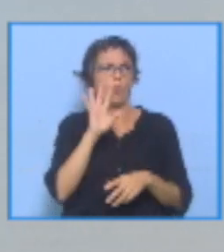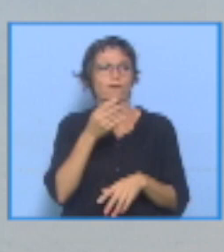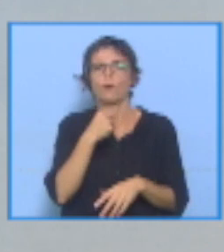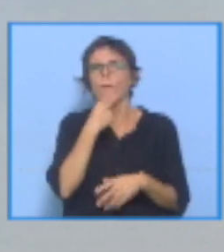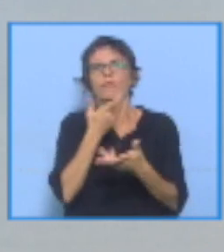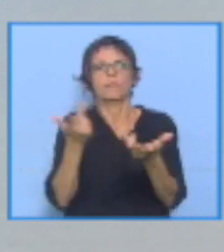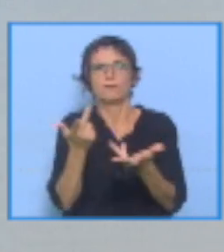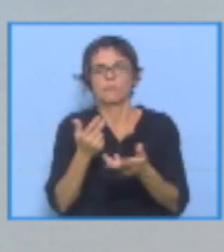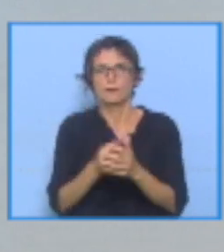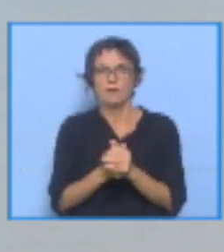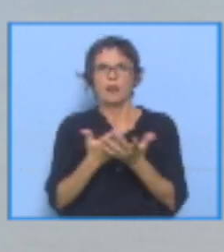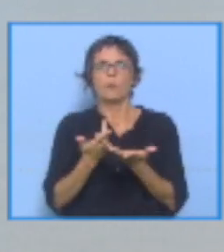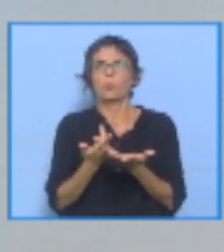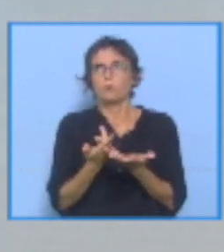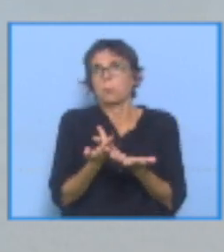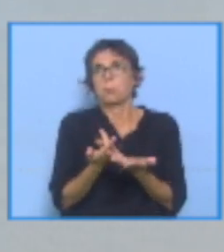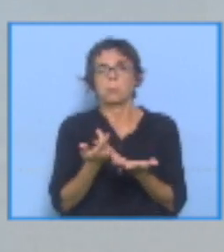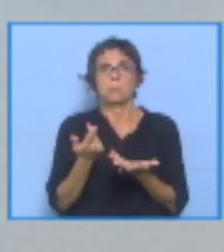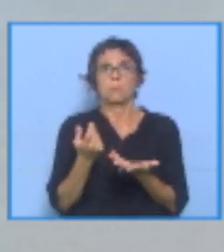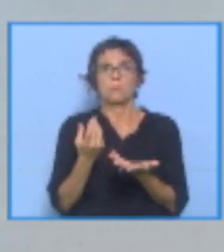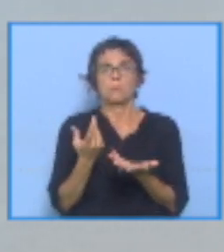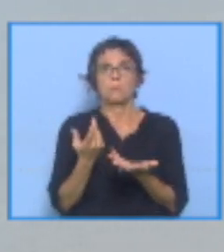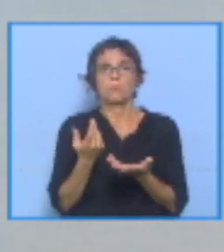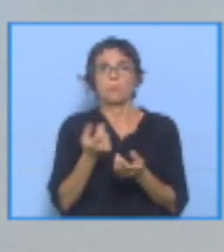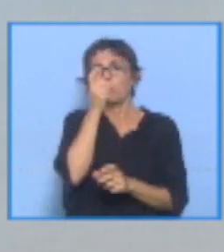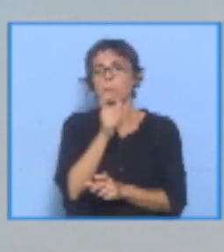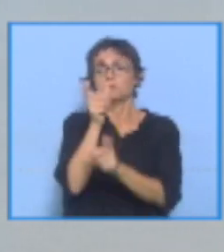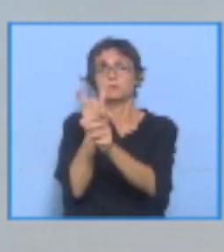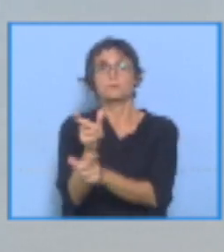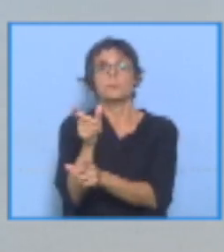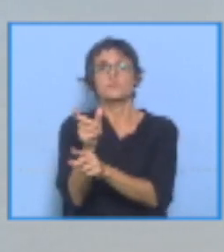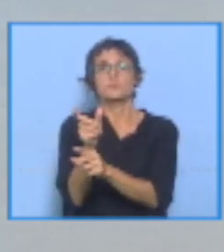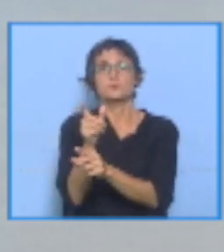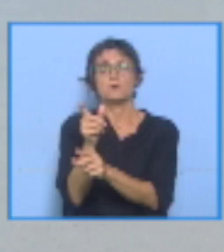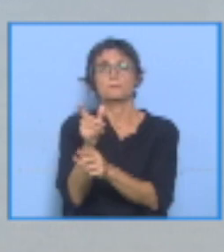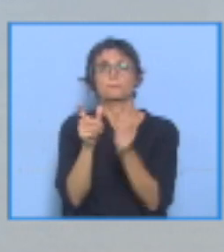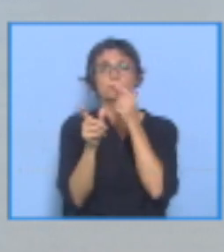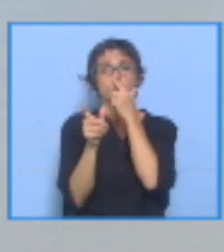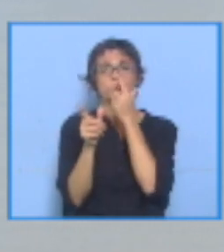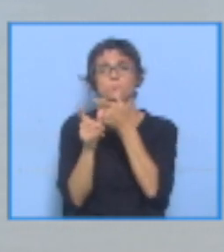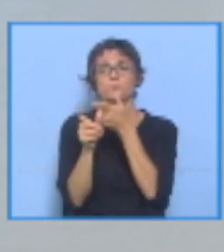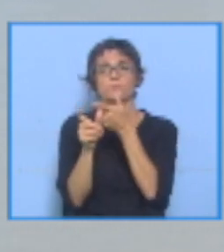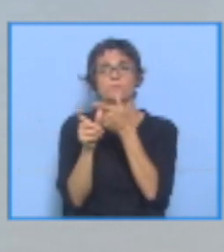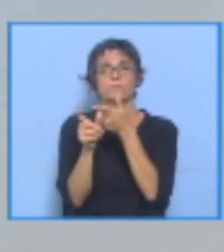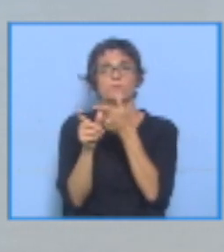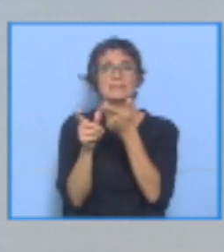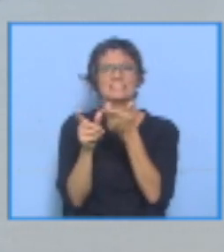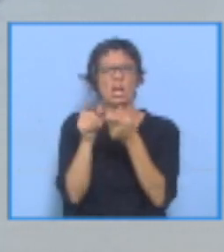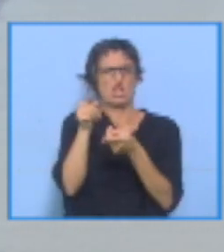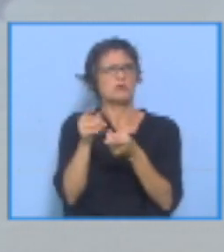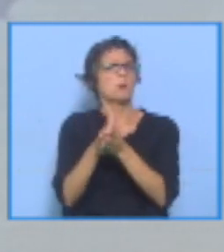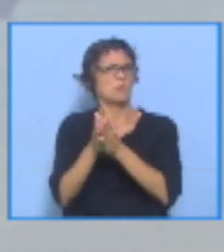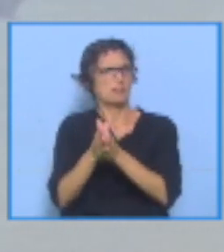não tem nada a ver com a nossa língua a alguém que aquela velha questão que está a disputar os nossos recursos ou